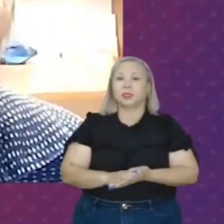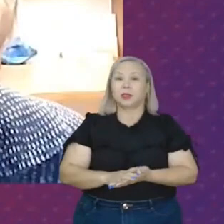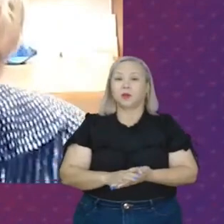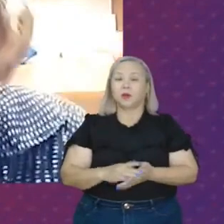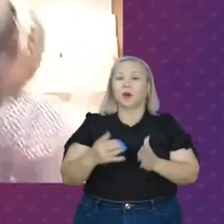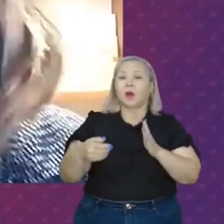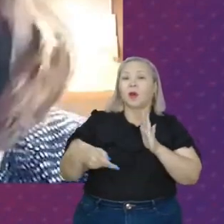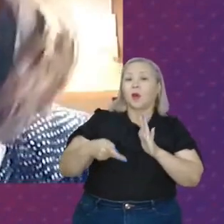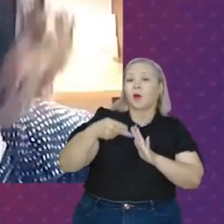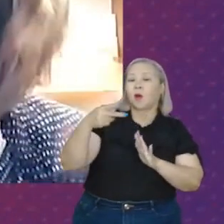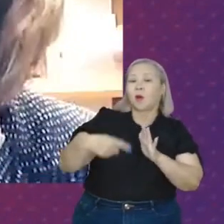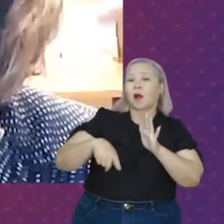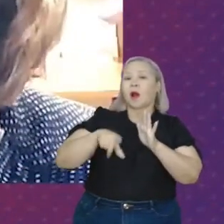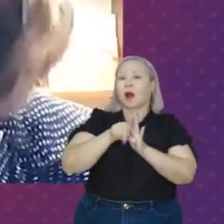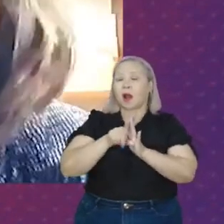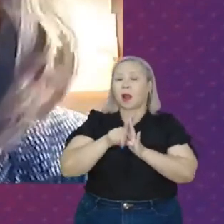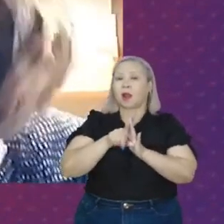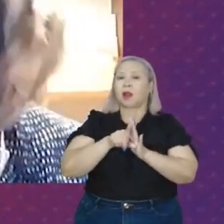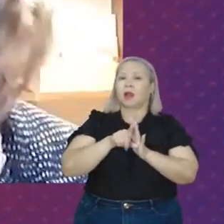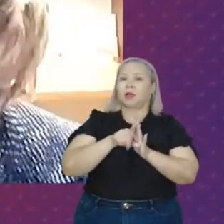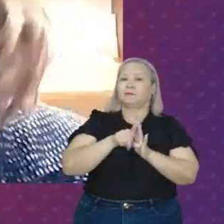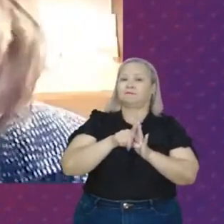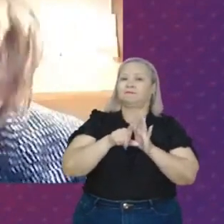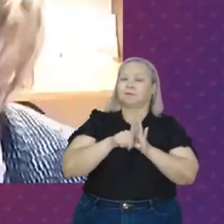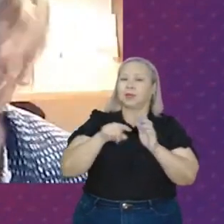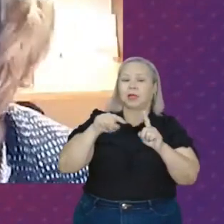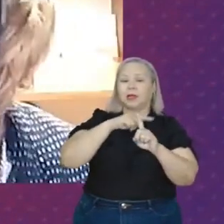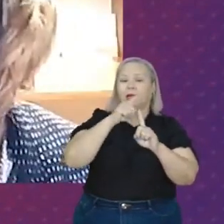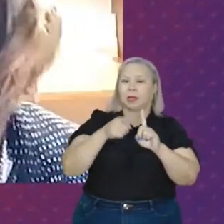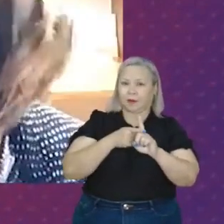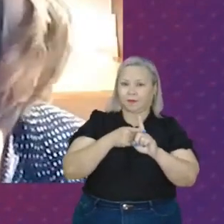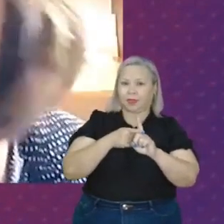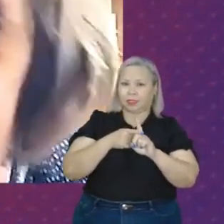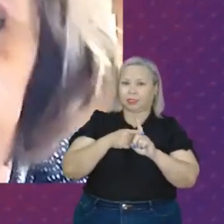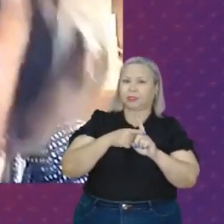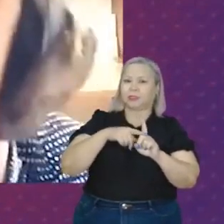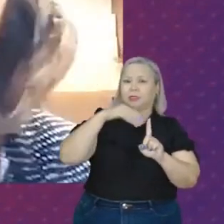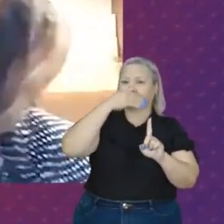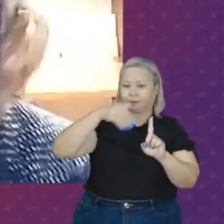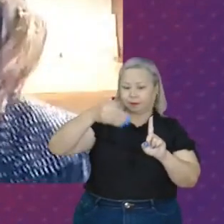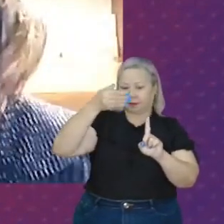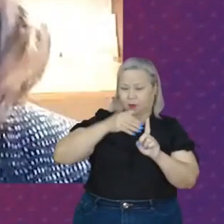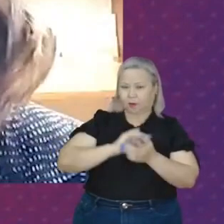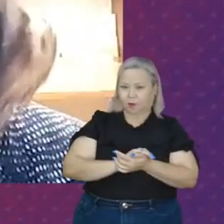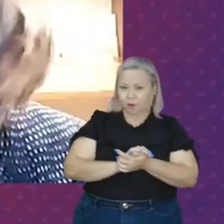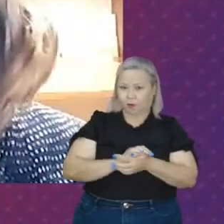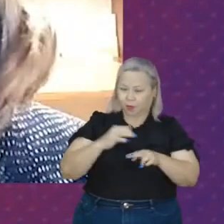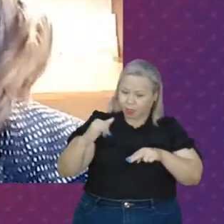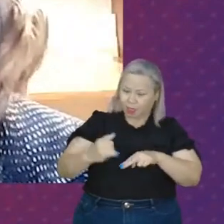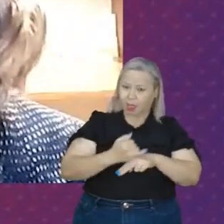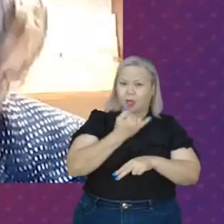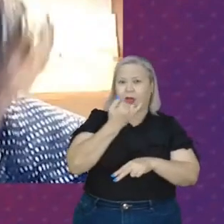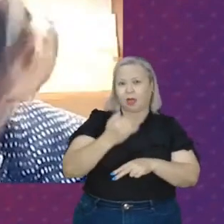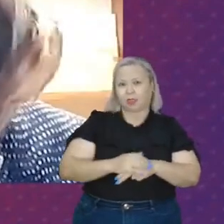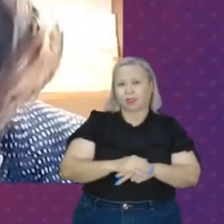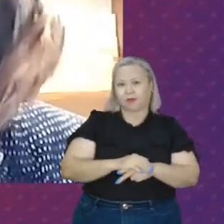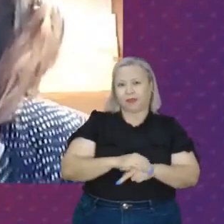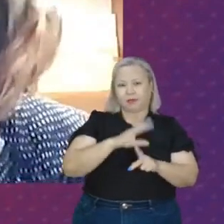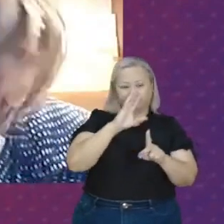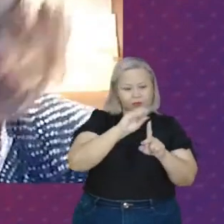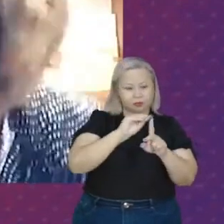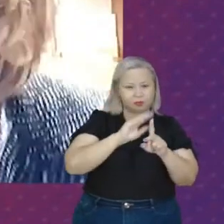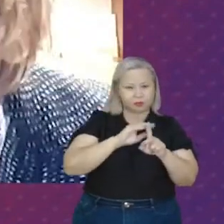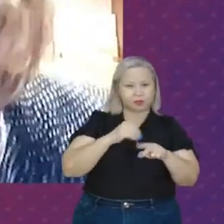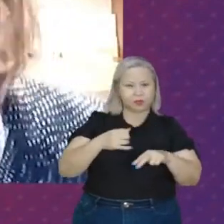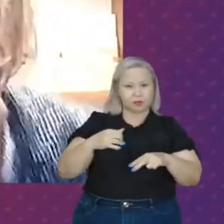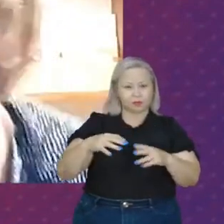que impede a interrupção da gravidez, a interrupção legal da gravidez com as vítimas de estupro